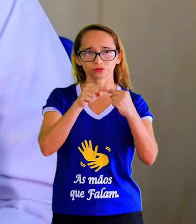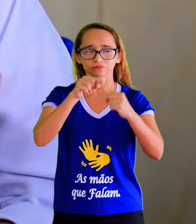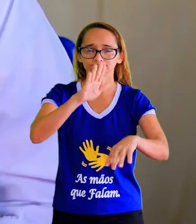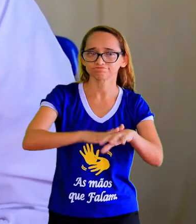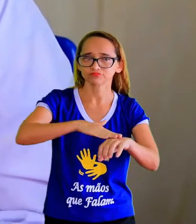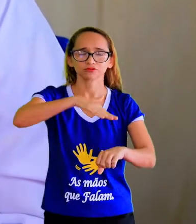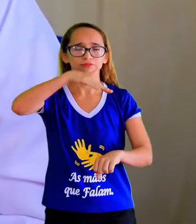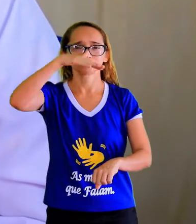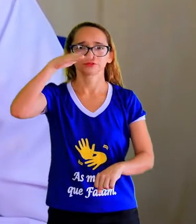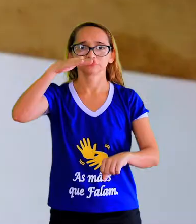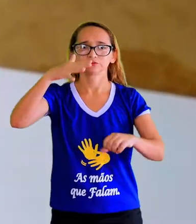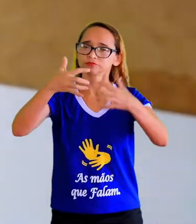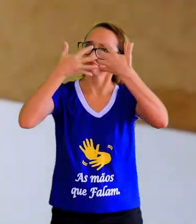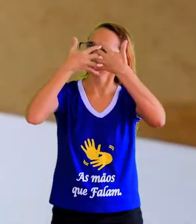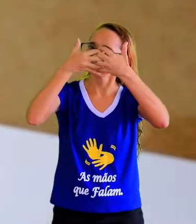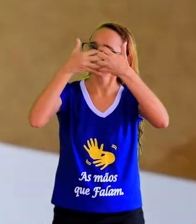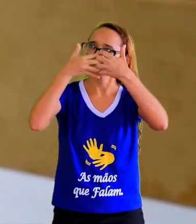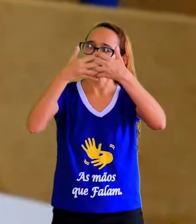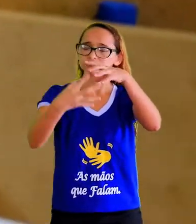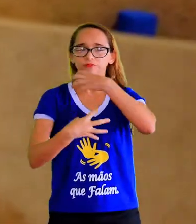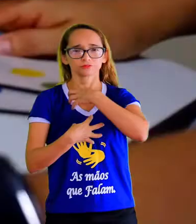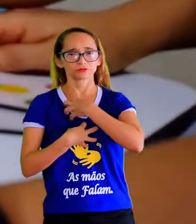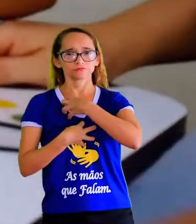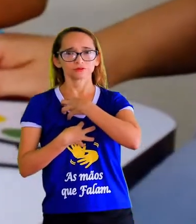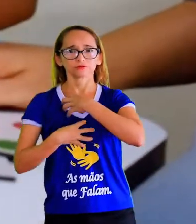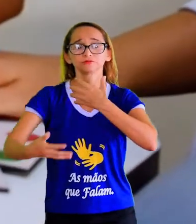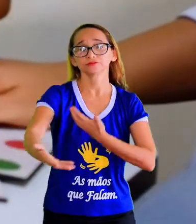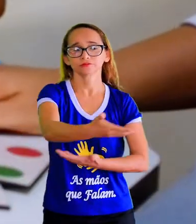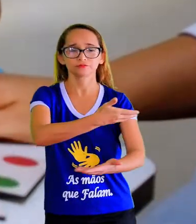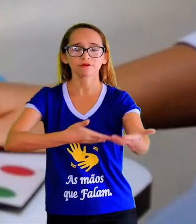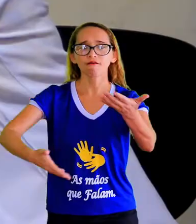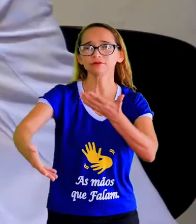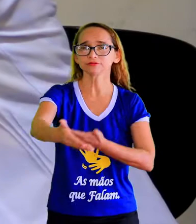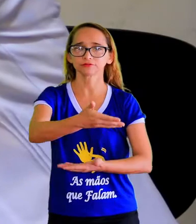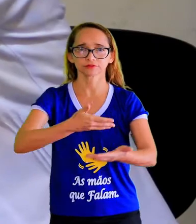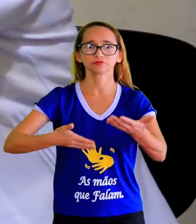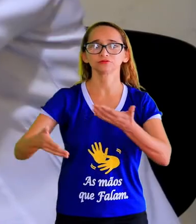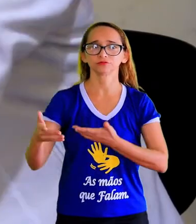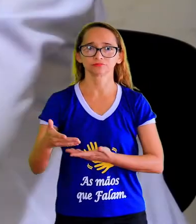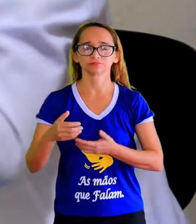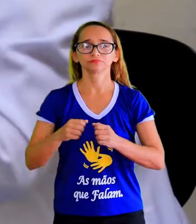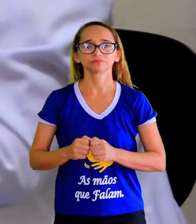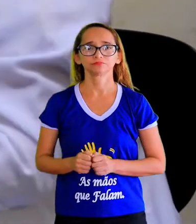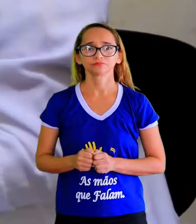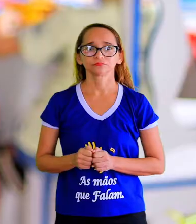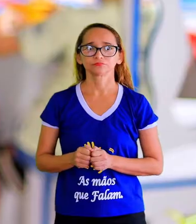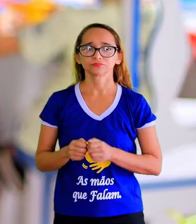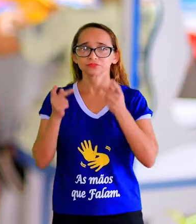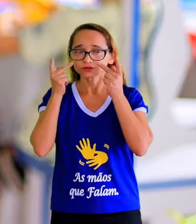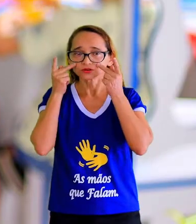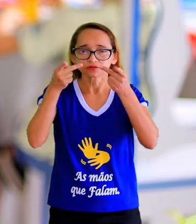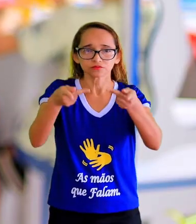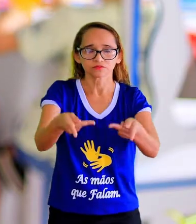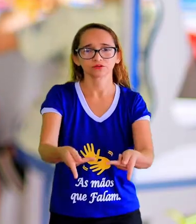Nosso objetivo primordial é promover qualidade de vida e independência dessa criança em todas as suas atividades.